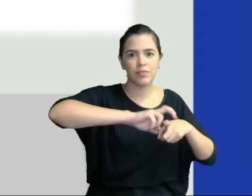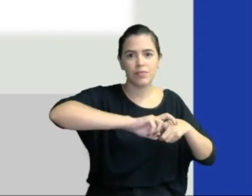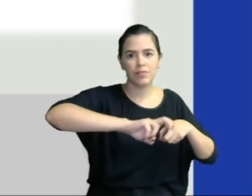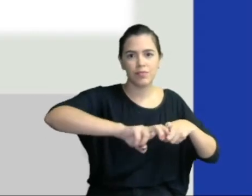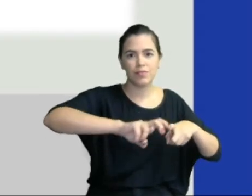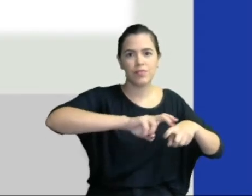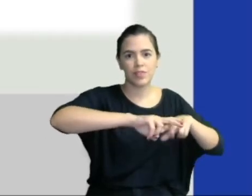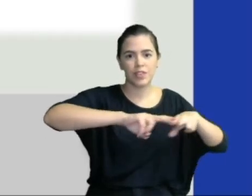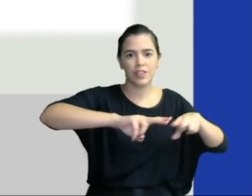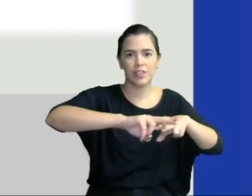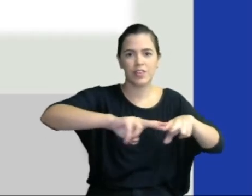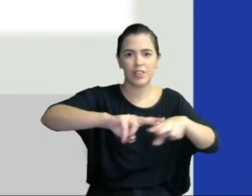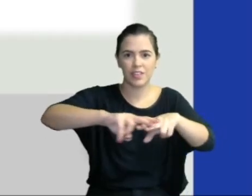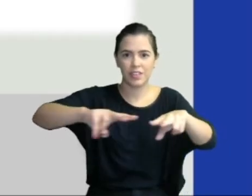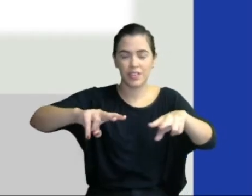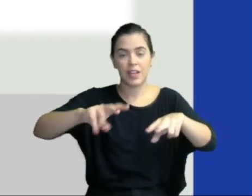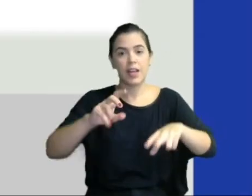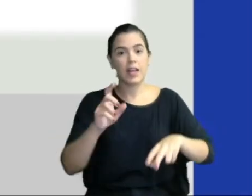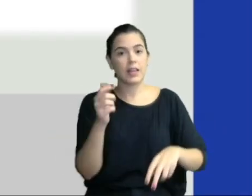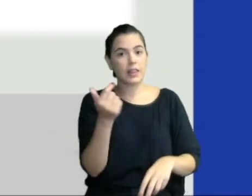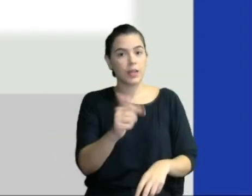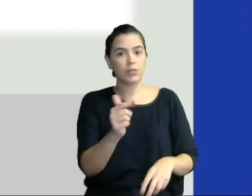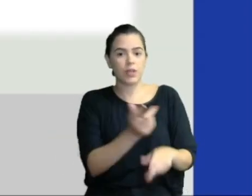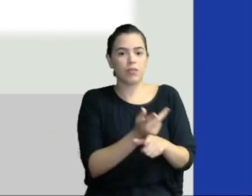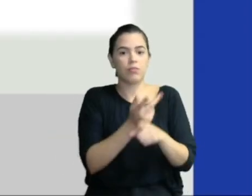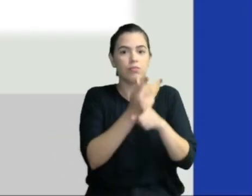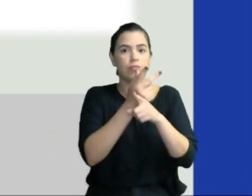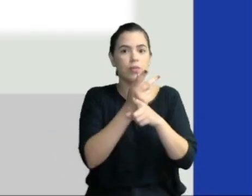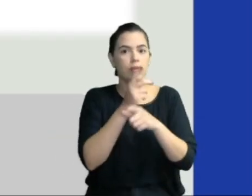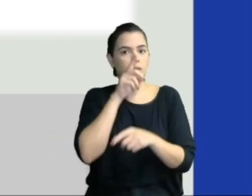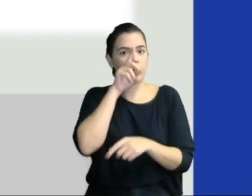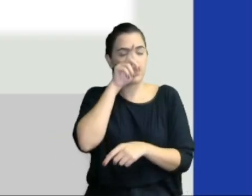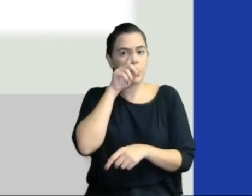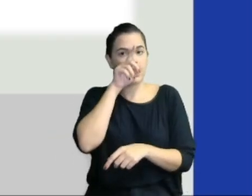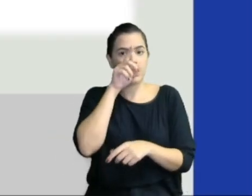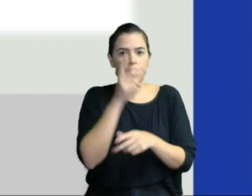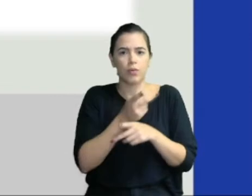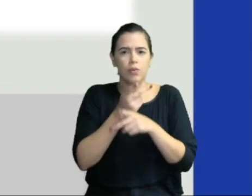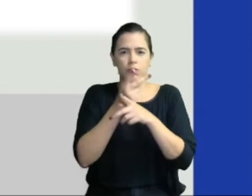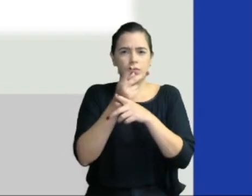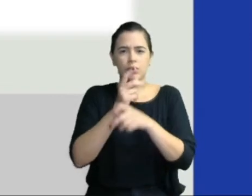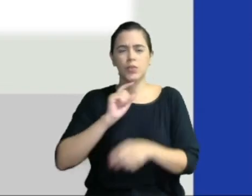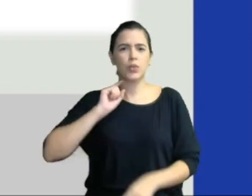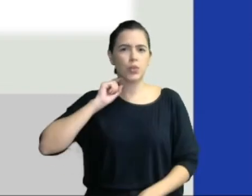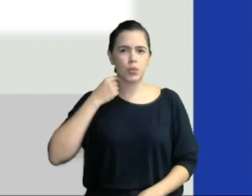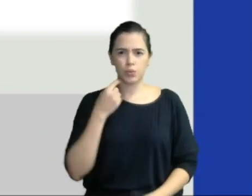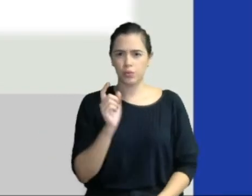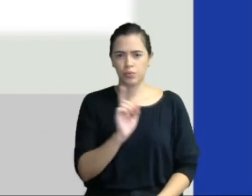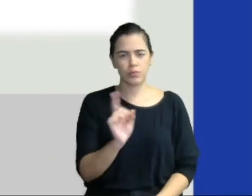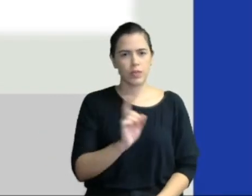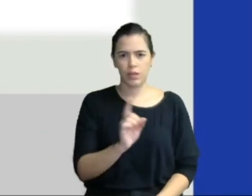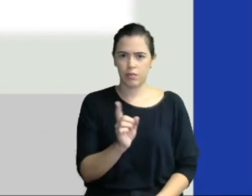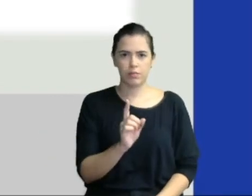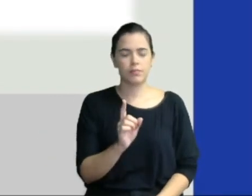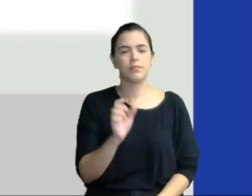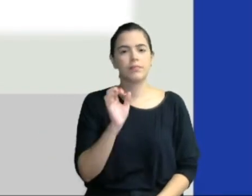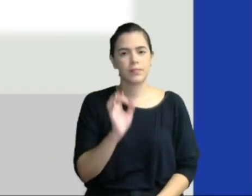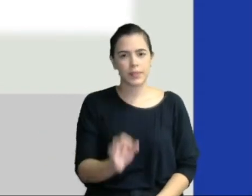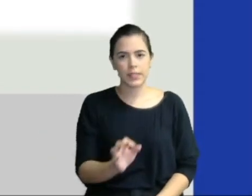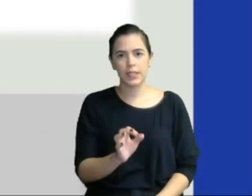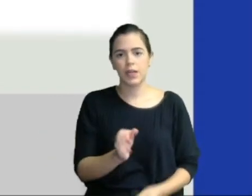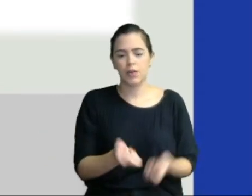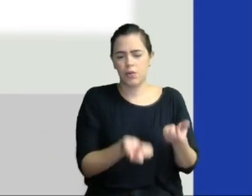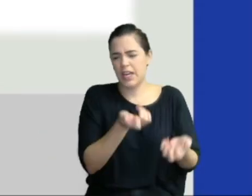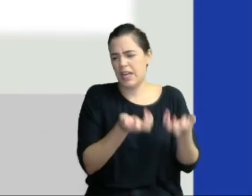meio de transporte não poluente, né? Porque não tinha nenhum motor sendo combustível, não tinha nenhum combustível